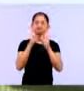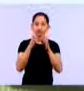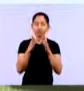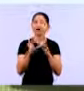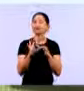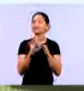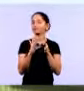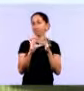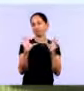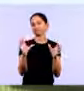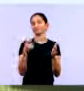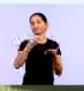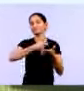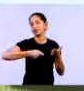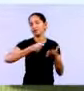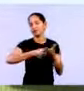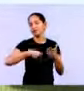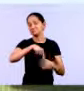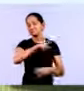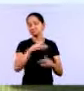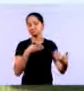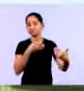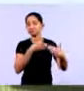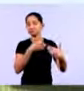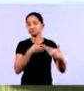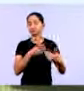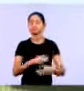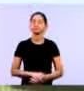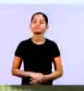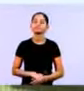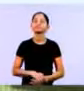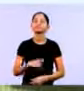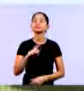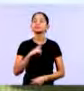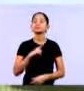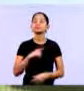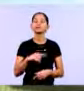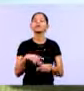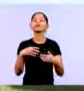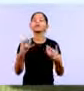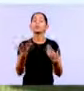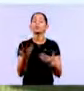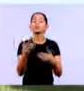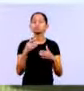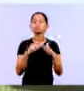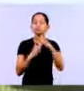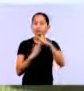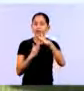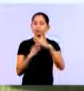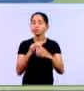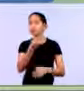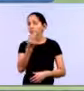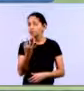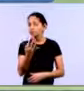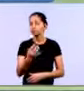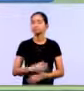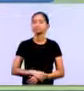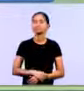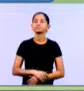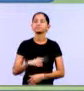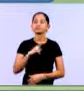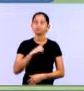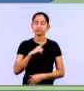ente político de cobrar esse tributo. Vamos ver a linha do tempo, portanto, da obrigação tributária e como que funciona. Eu tenho